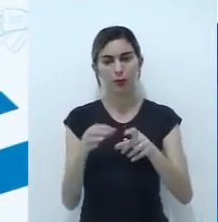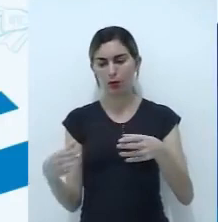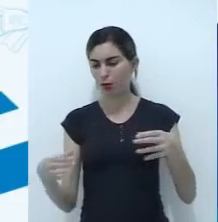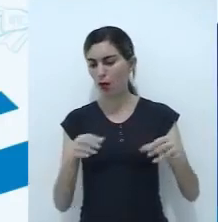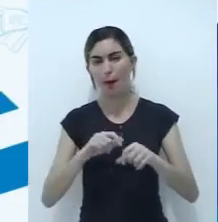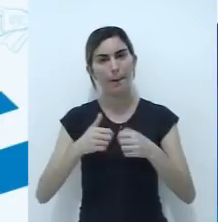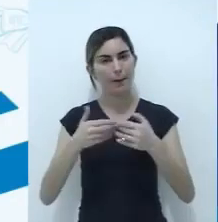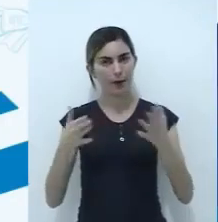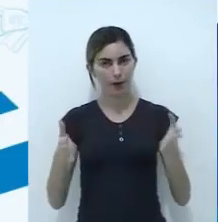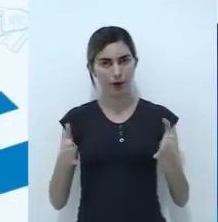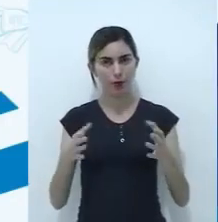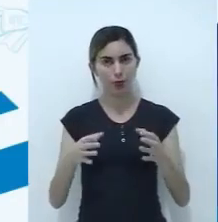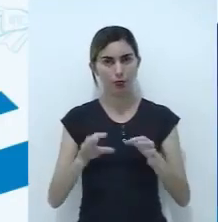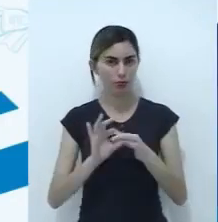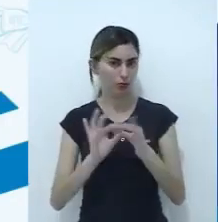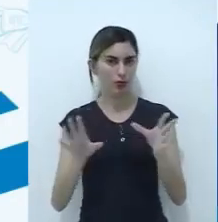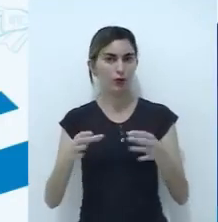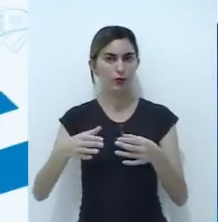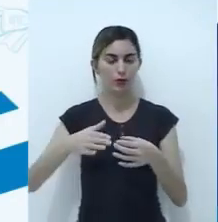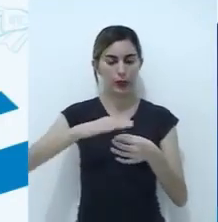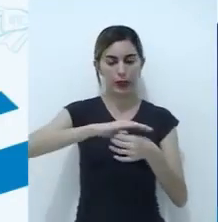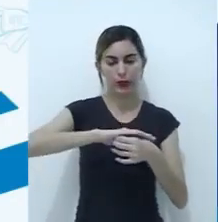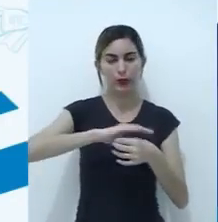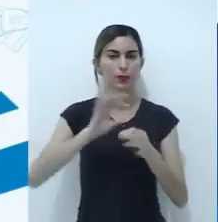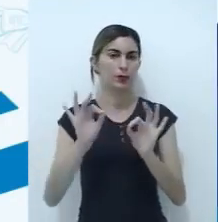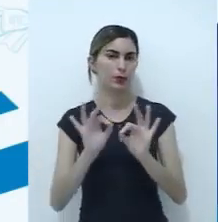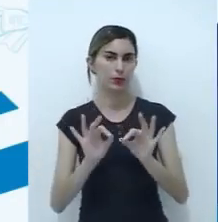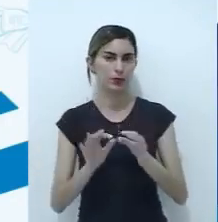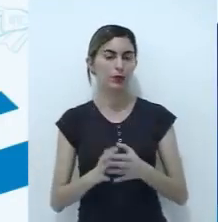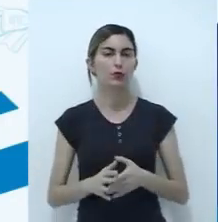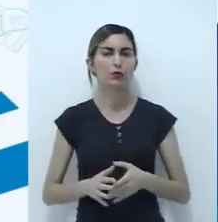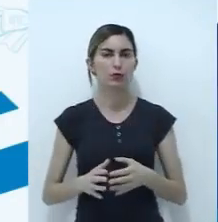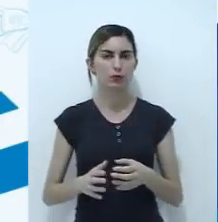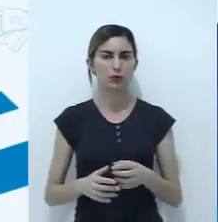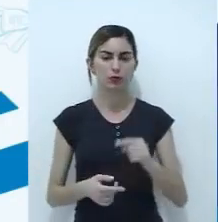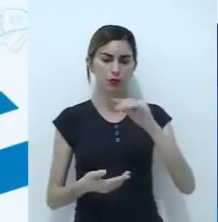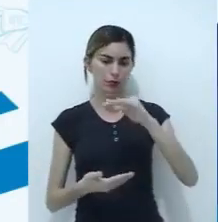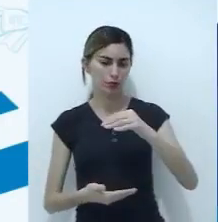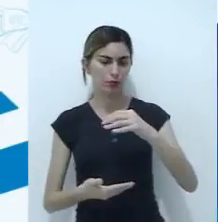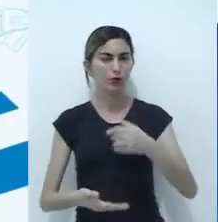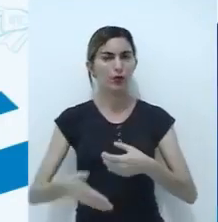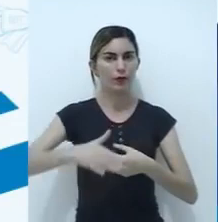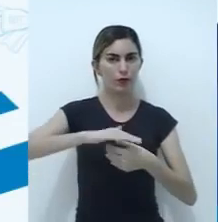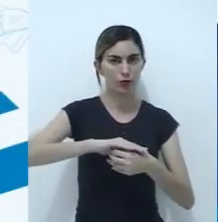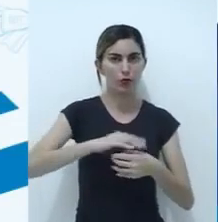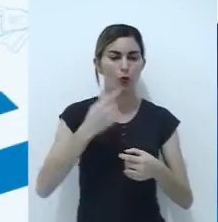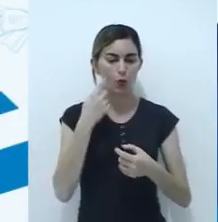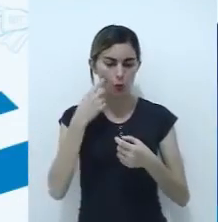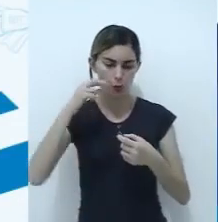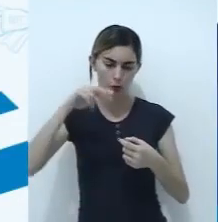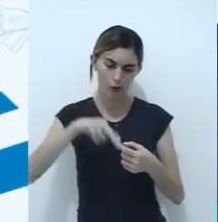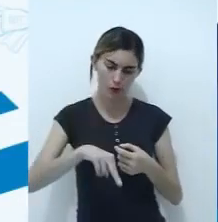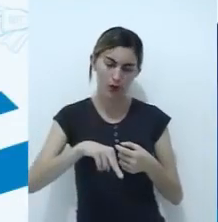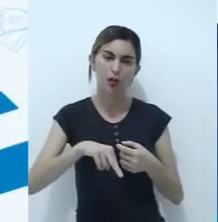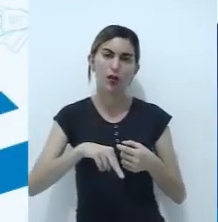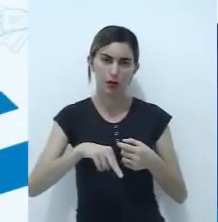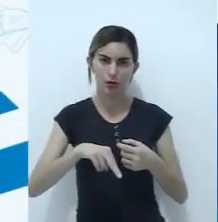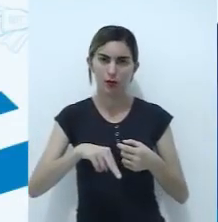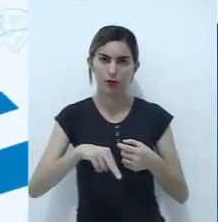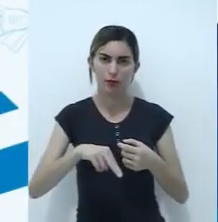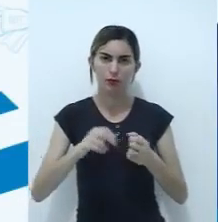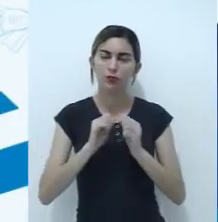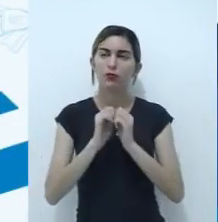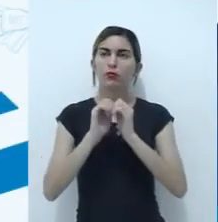o circuito aberto. Né? No circuito fechado, dá para observar, né, que está